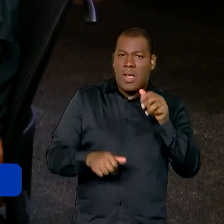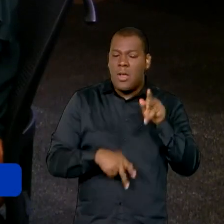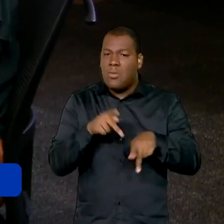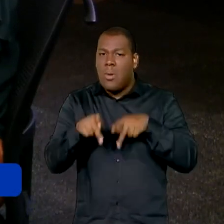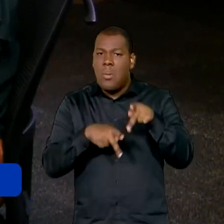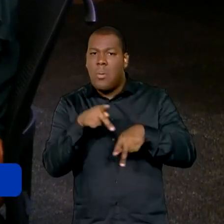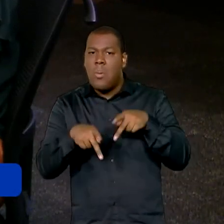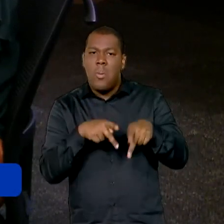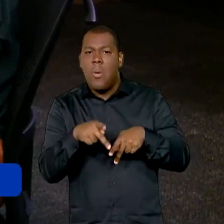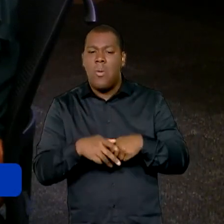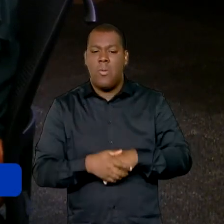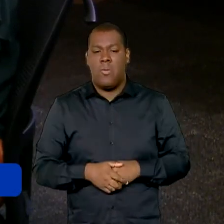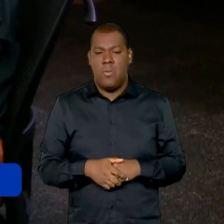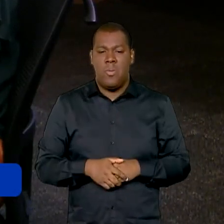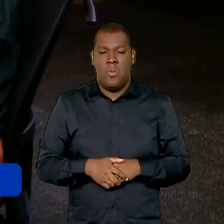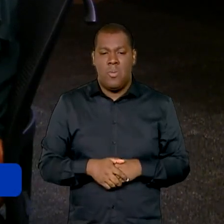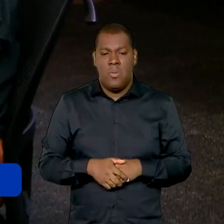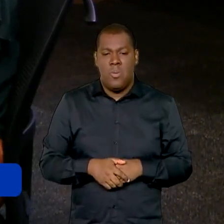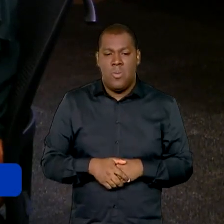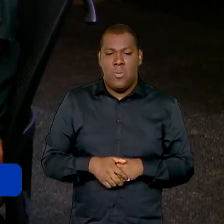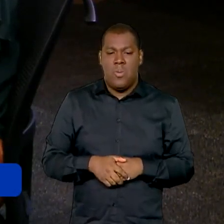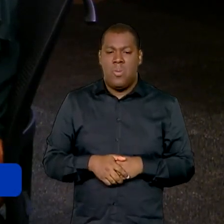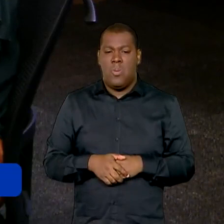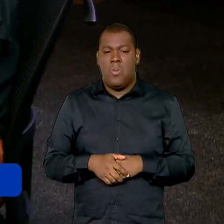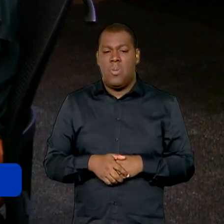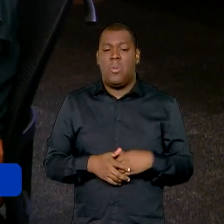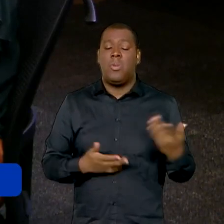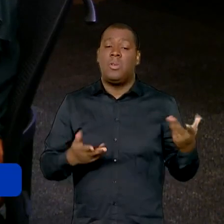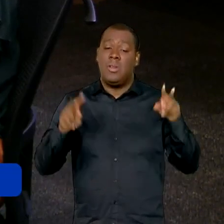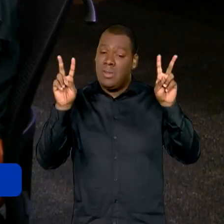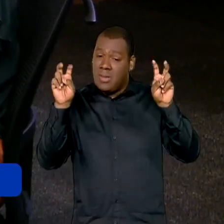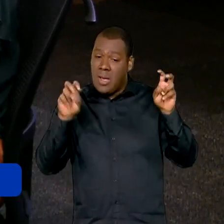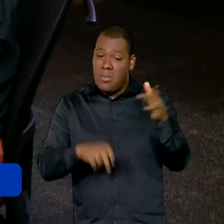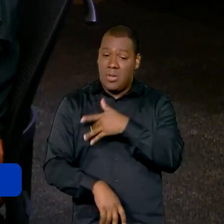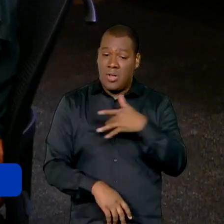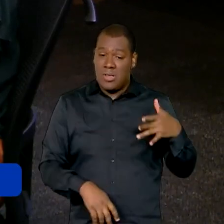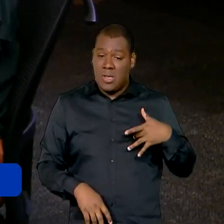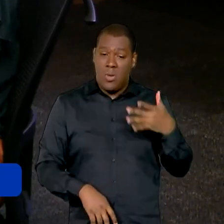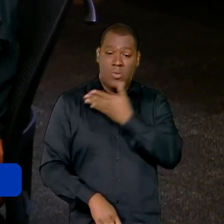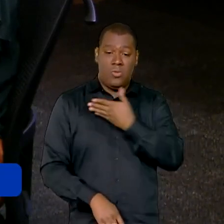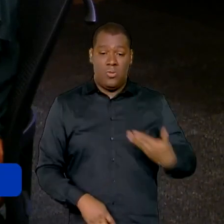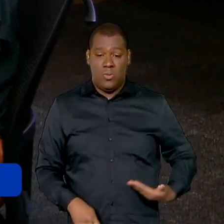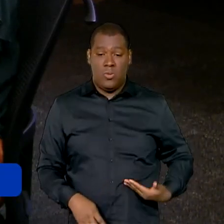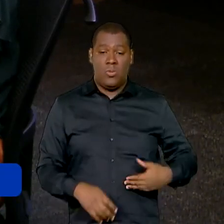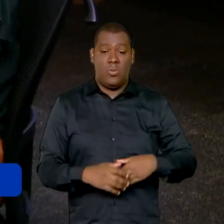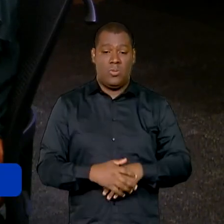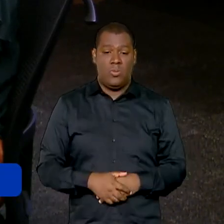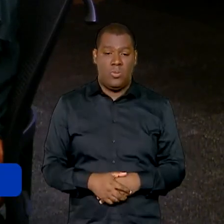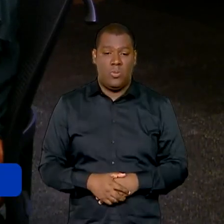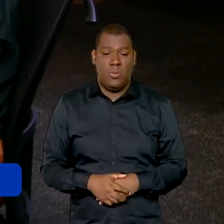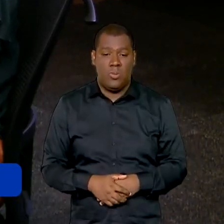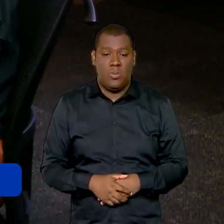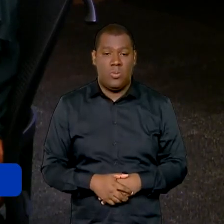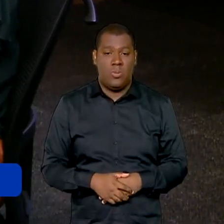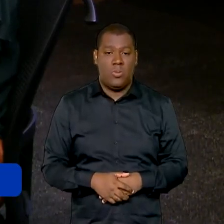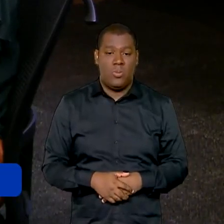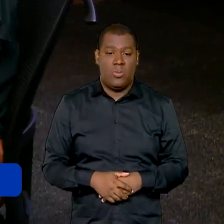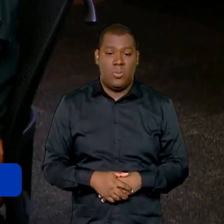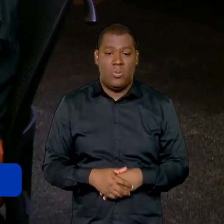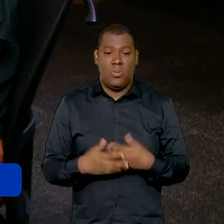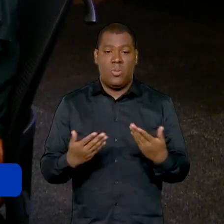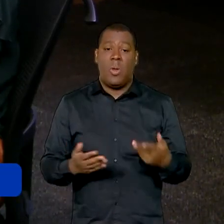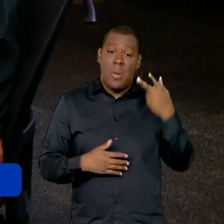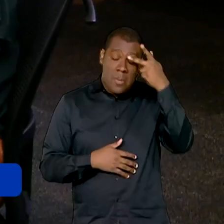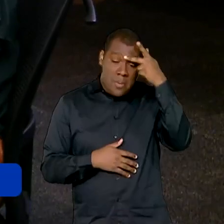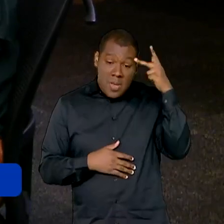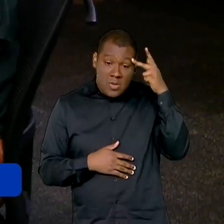serviços. Então, saúde pública, quem melhor avaliava o serviço é quem mais usava o